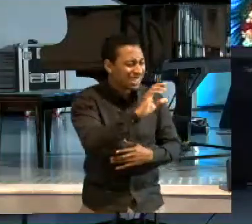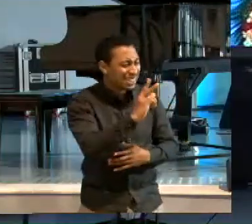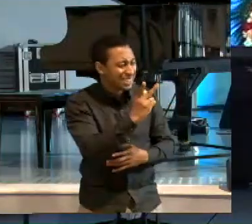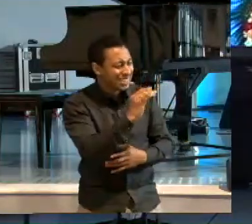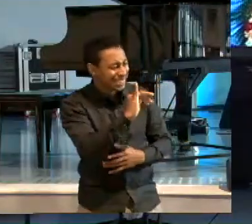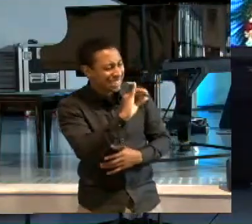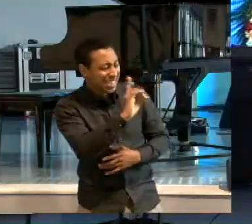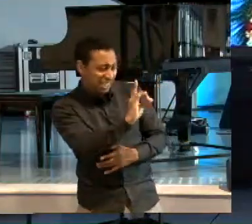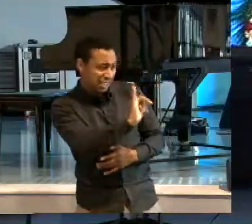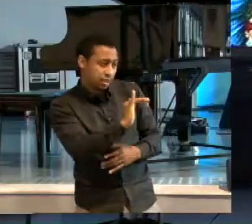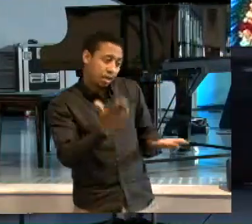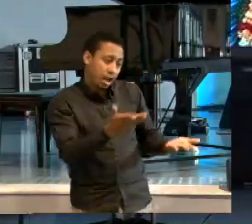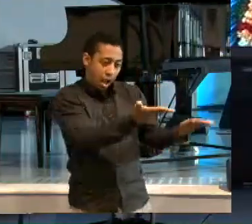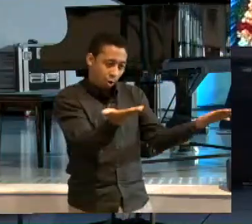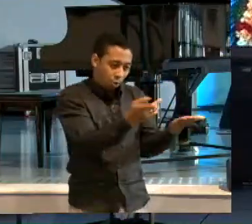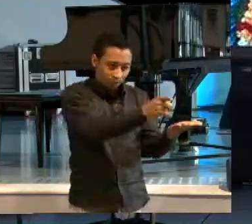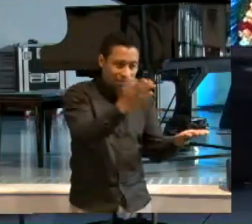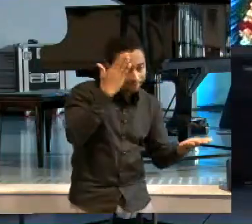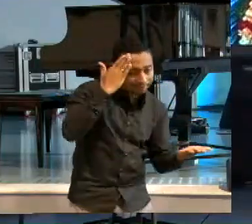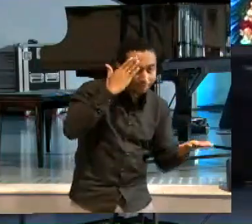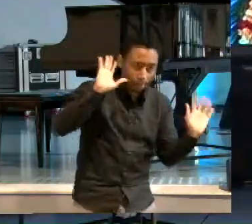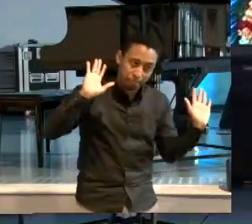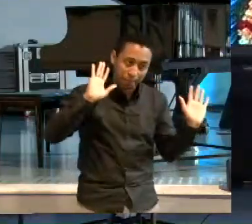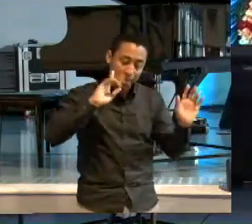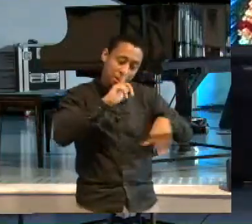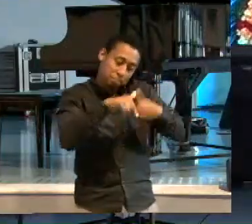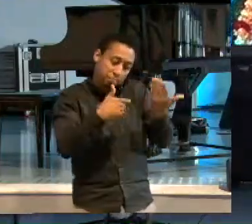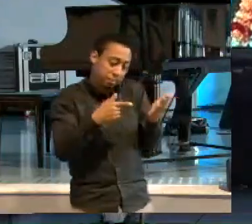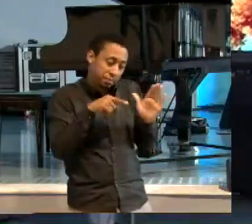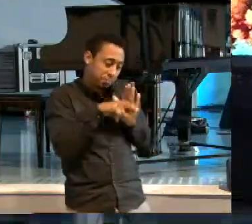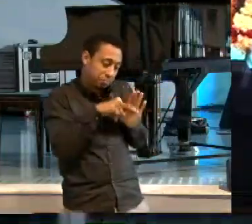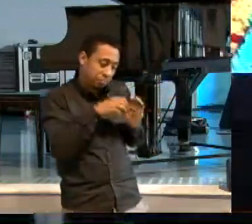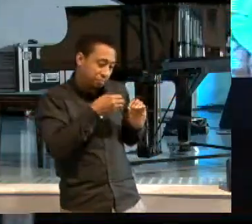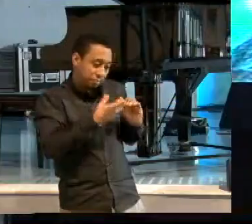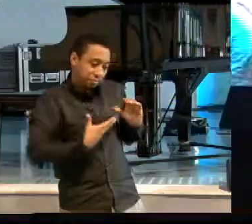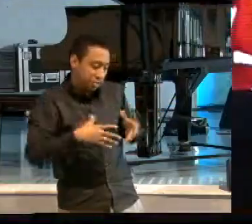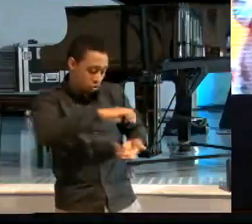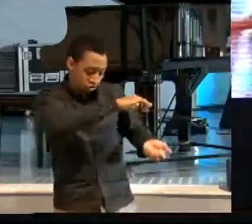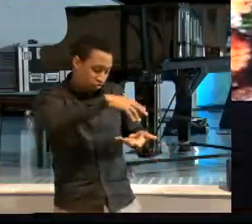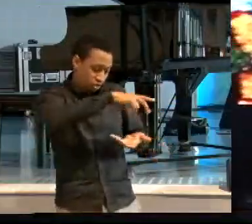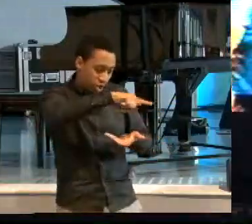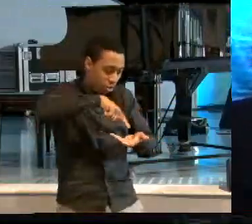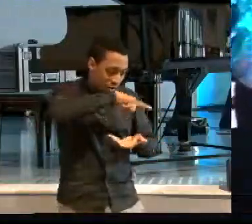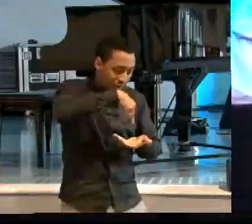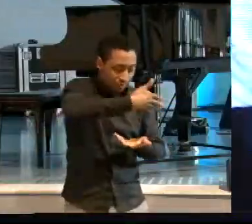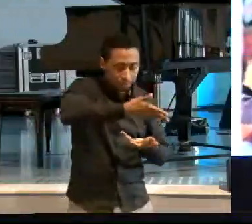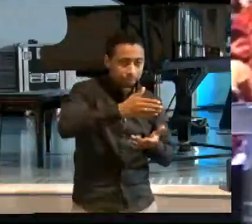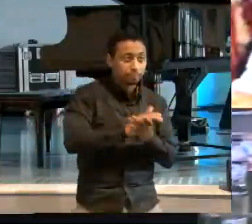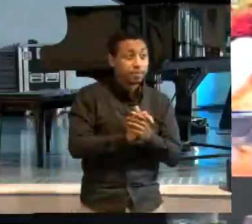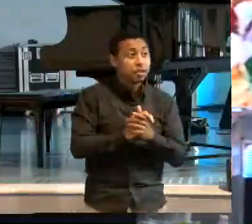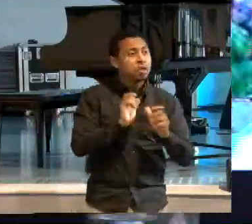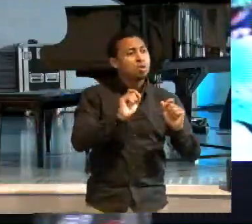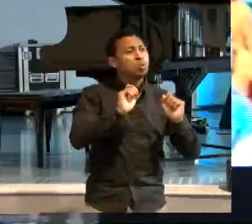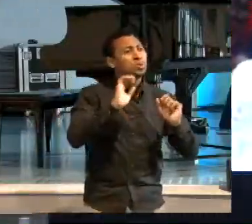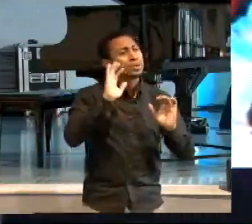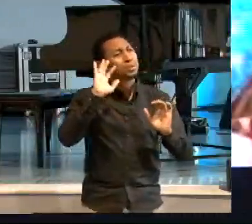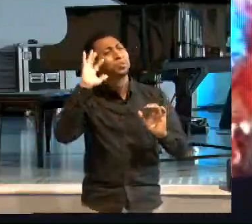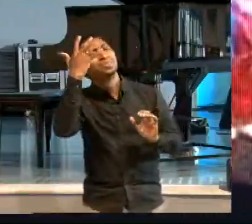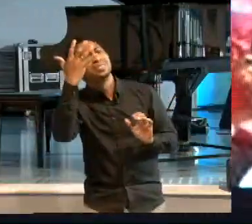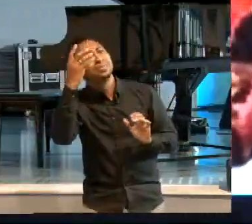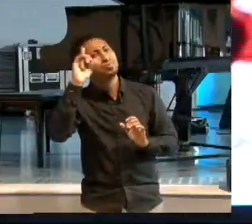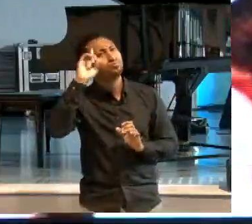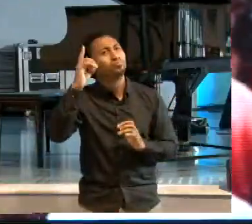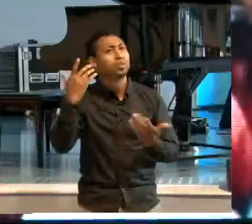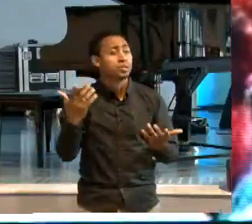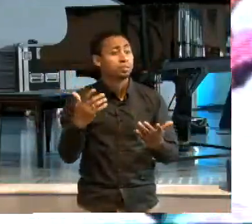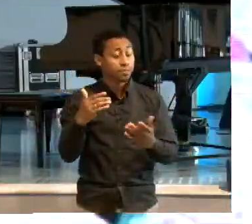foi, né? Tenho certeza na sua geografia. O que aconteceu nesse dia? Eu estou conversando lá de